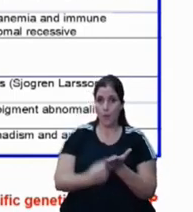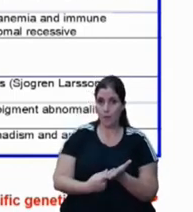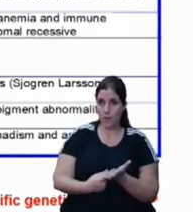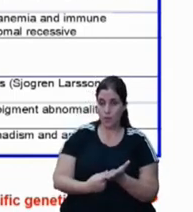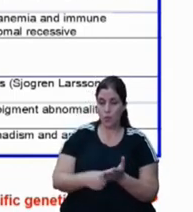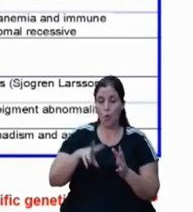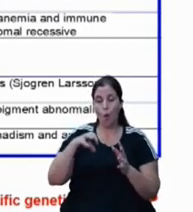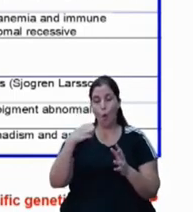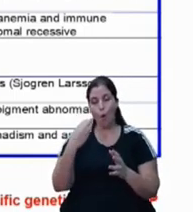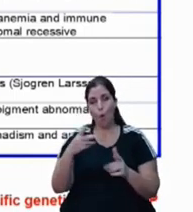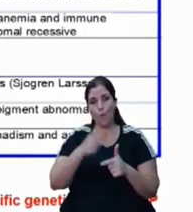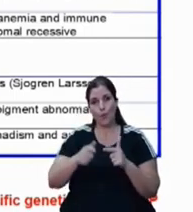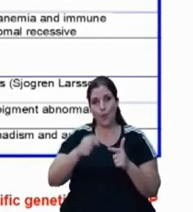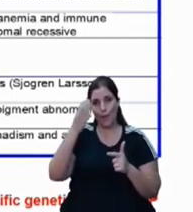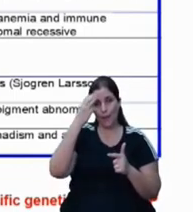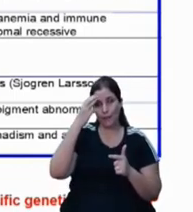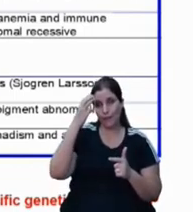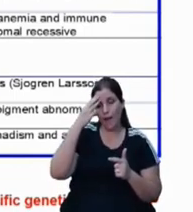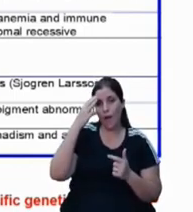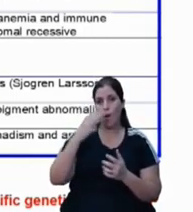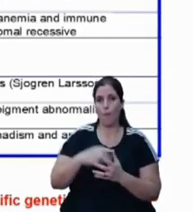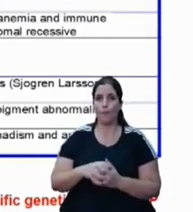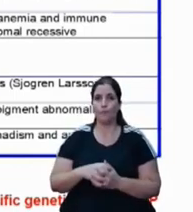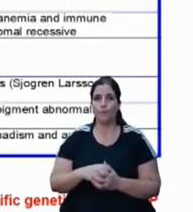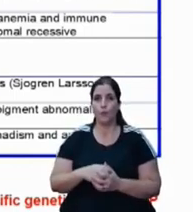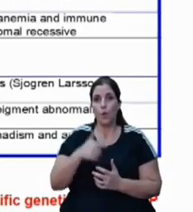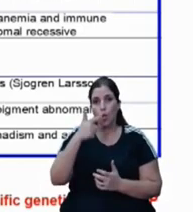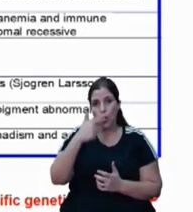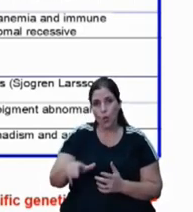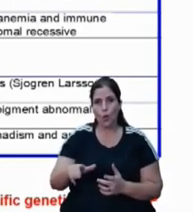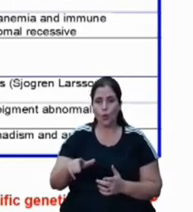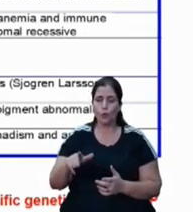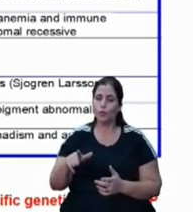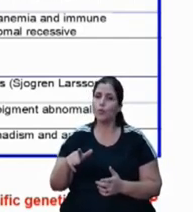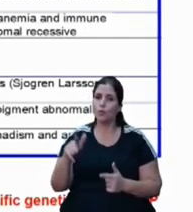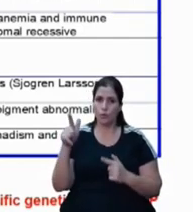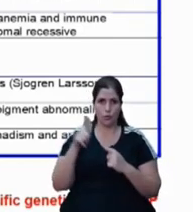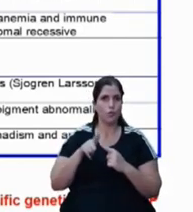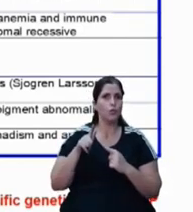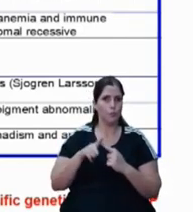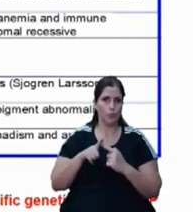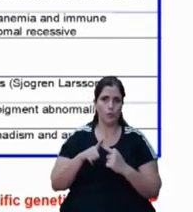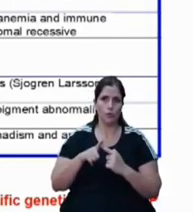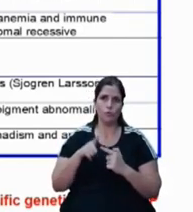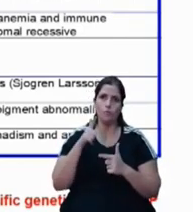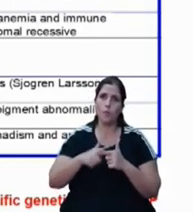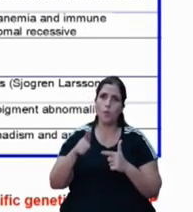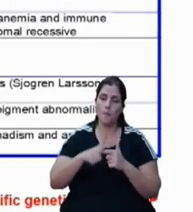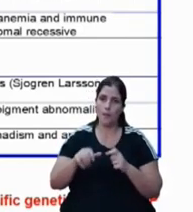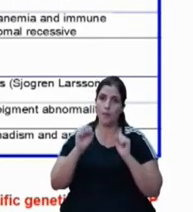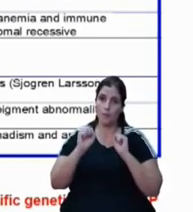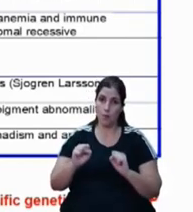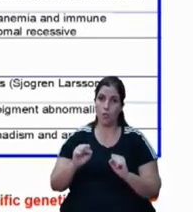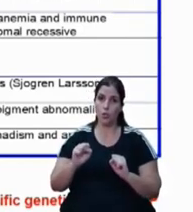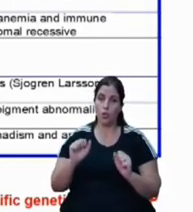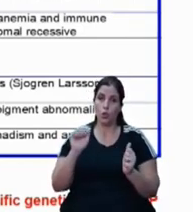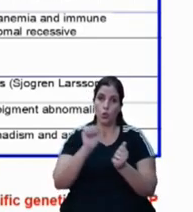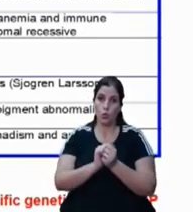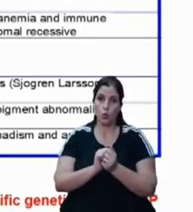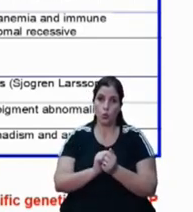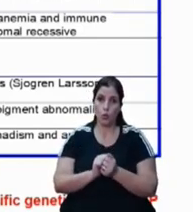demência, atáxia e muitas outras normalidades neurológicas que podem coexistir com